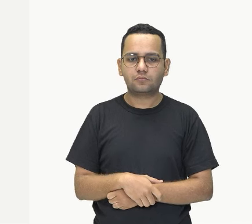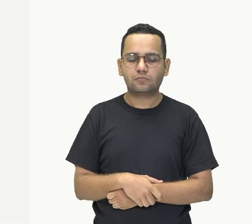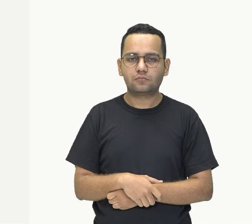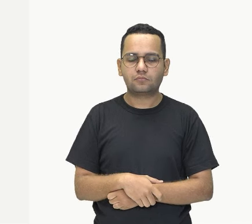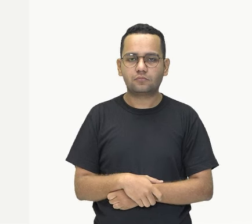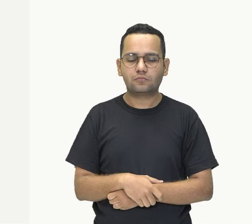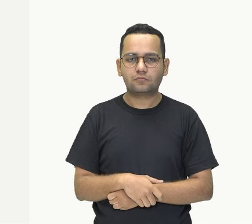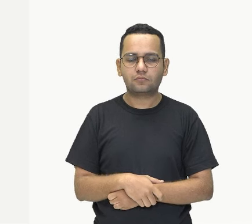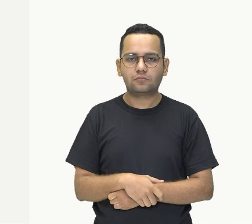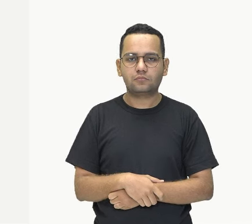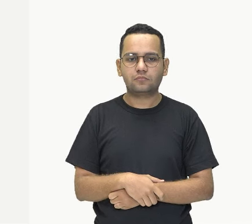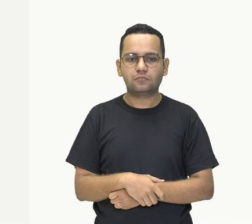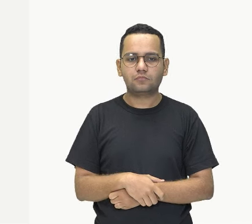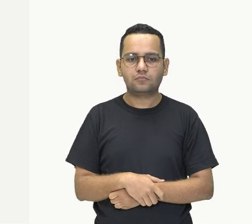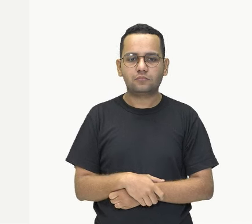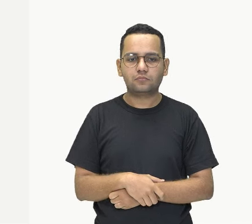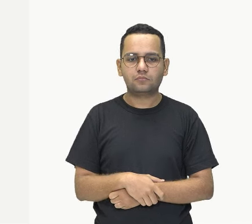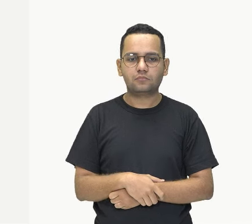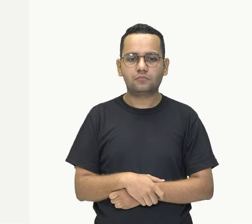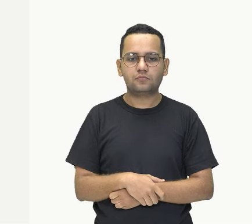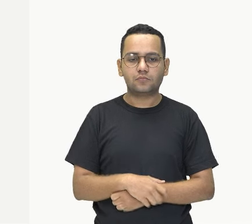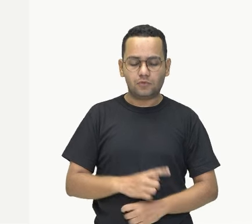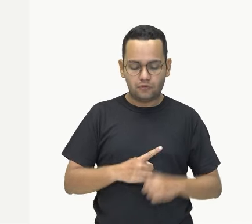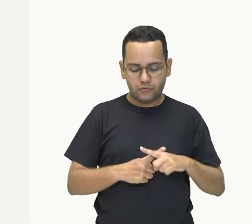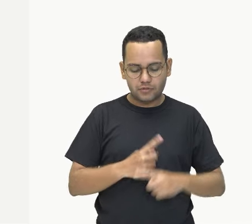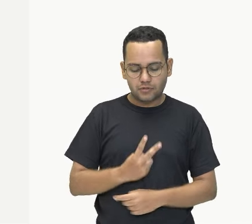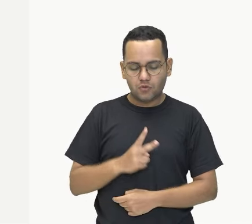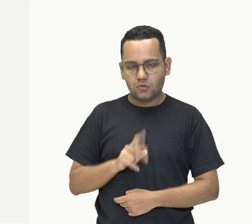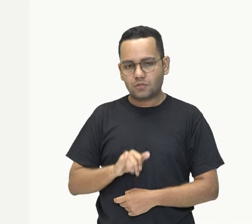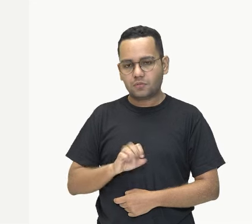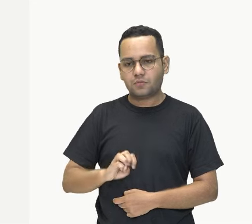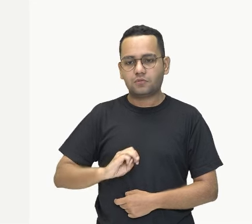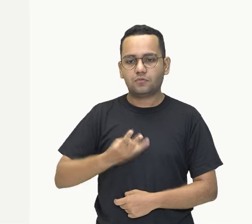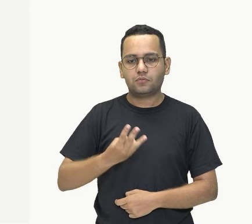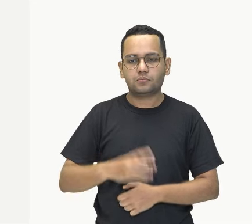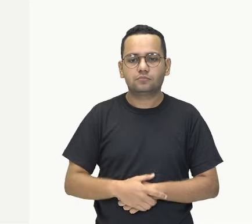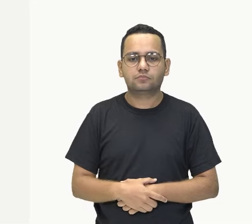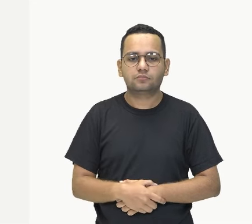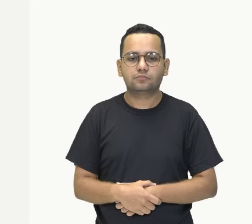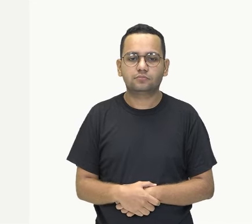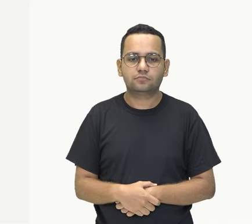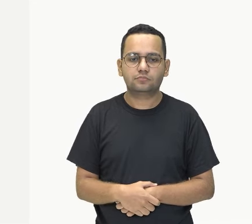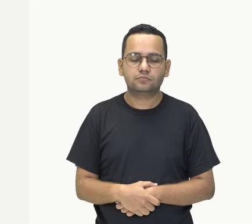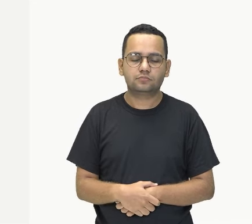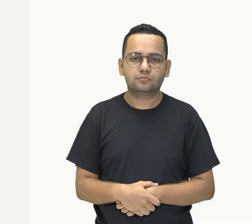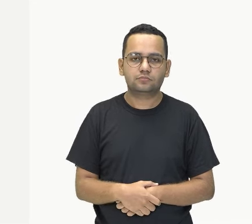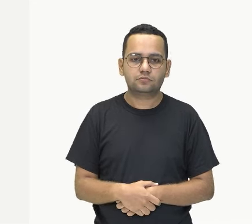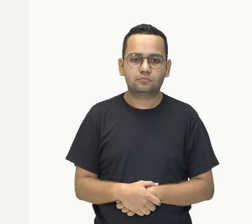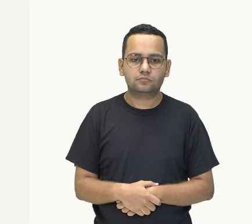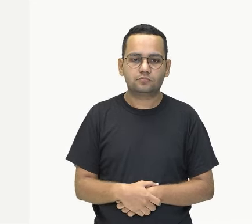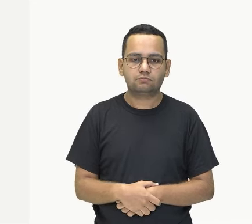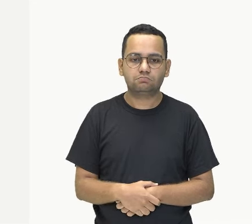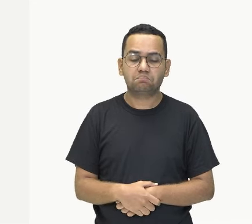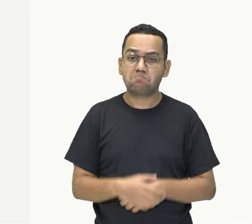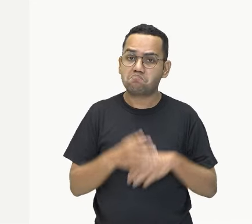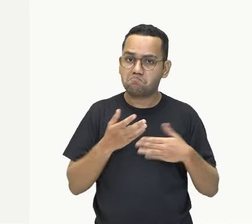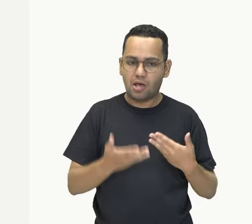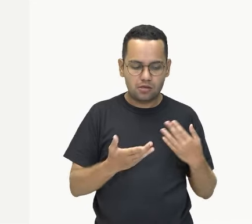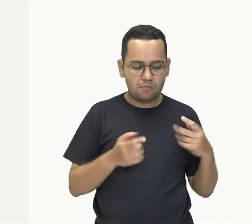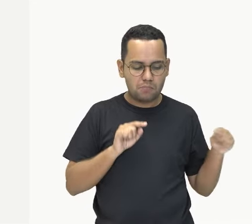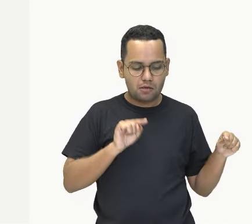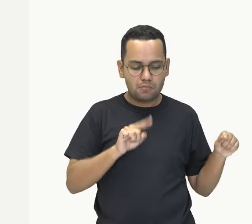6. E agora sim eu tenho 2y ao cubo, que eu ainda vou